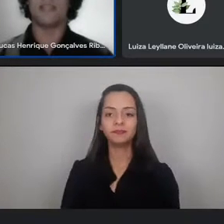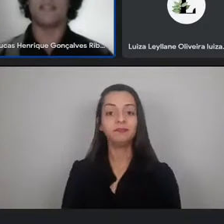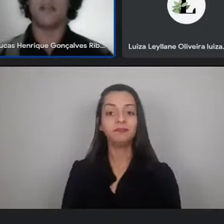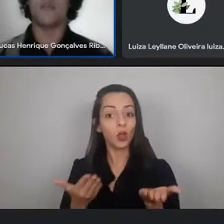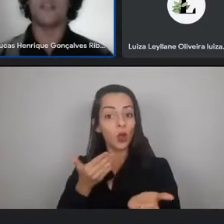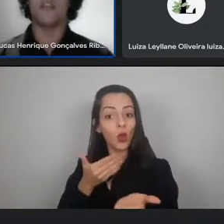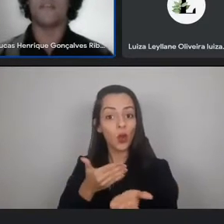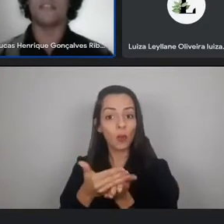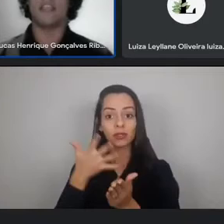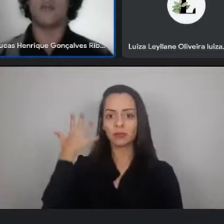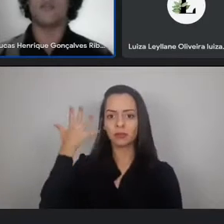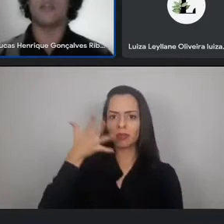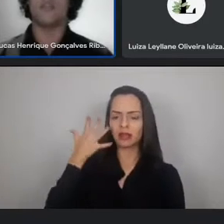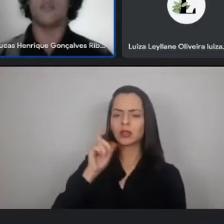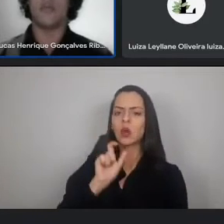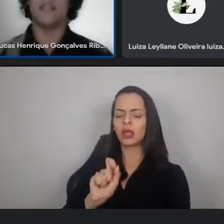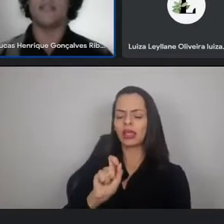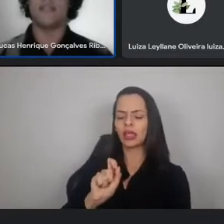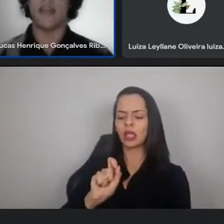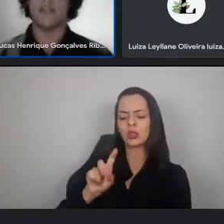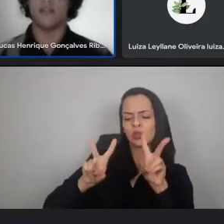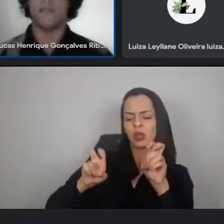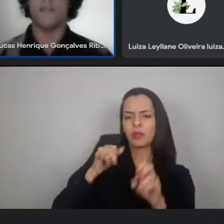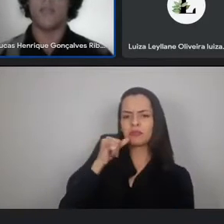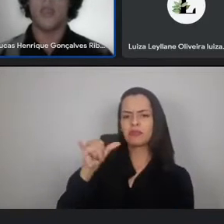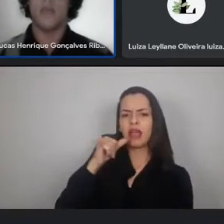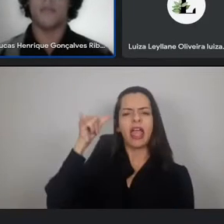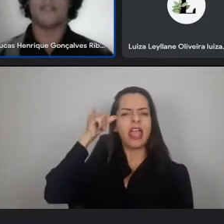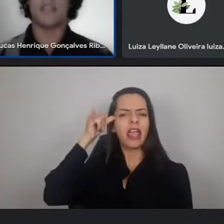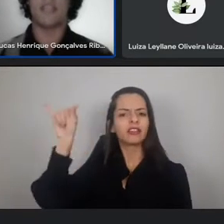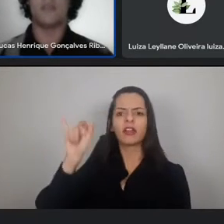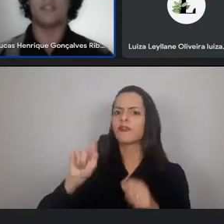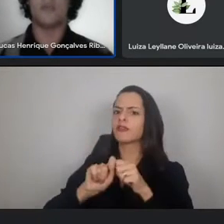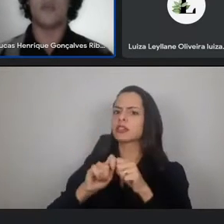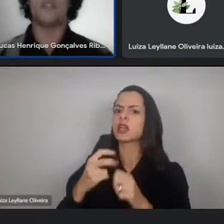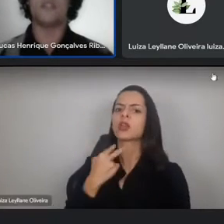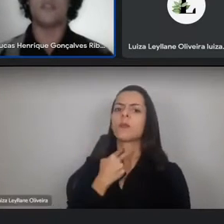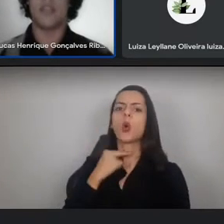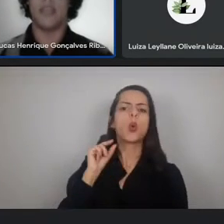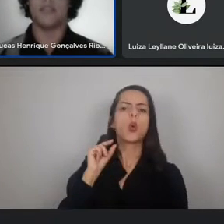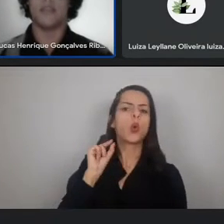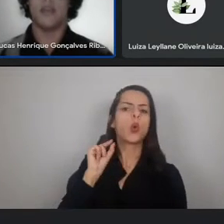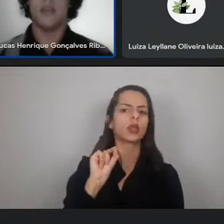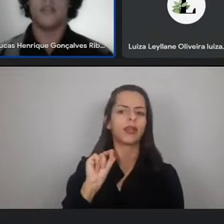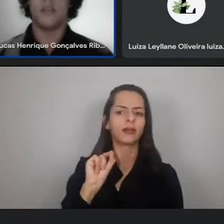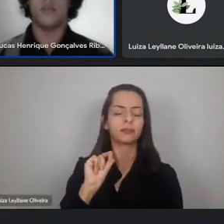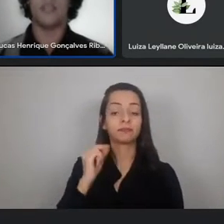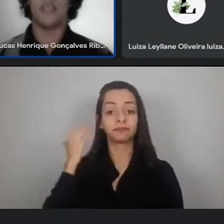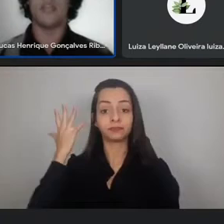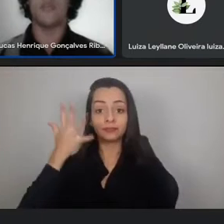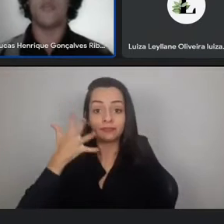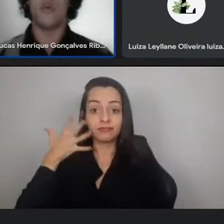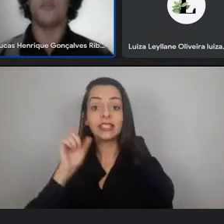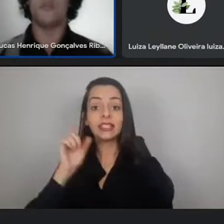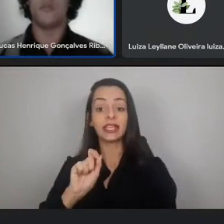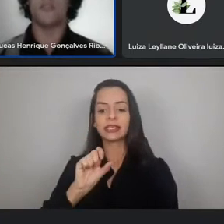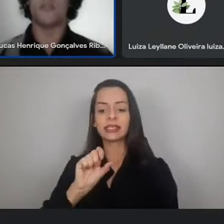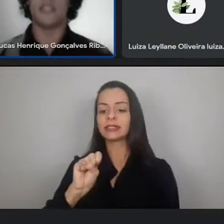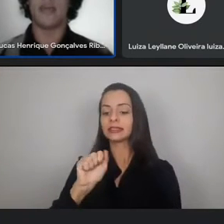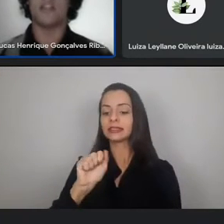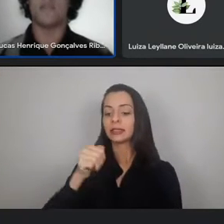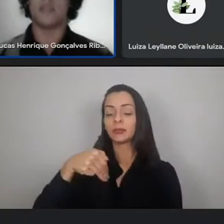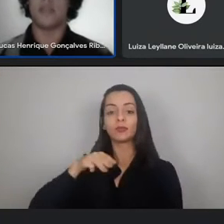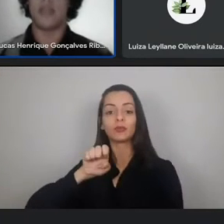início à palestra O que não fazer quando o assunto é eletricidade, ministrada por Samuel de Souza Reis, segundo-tenente no Corpo de